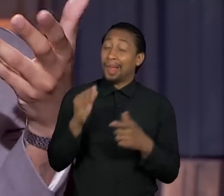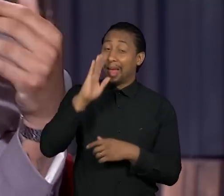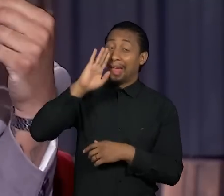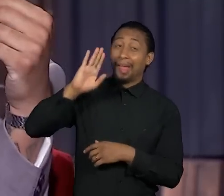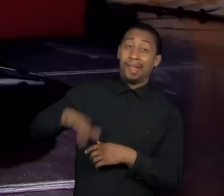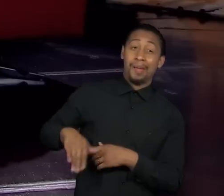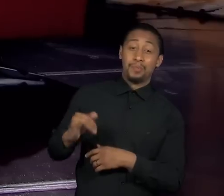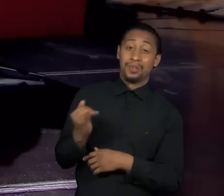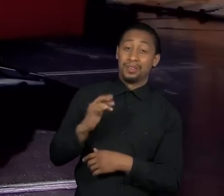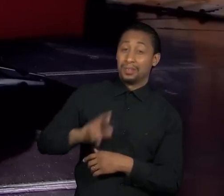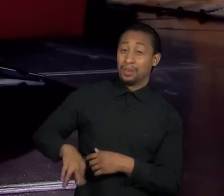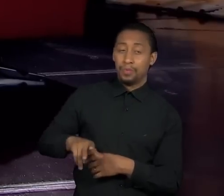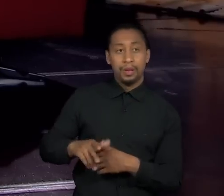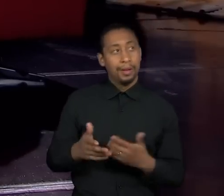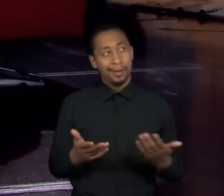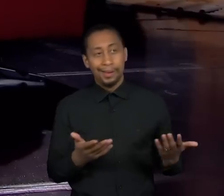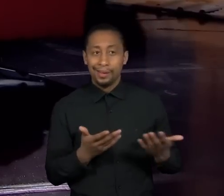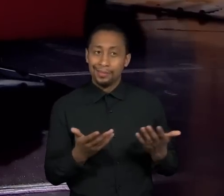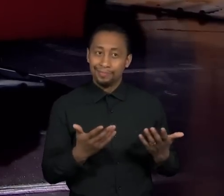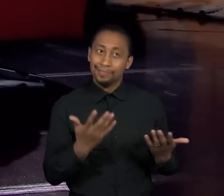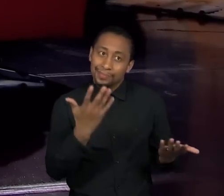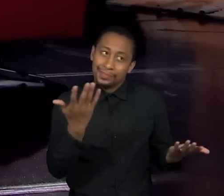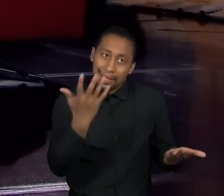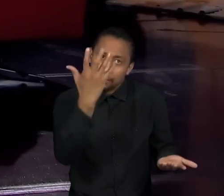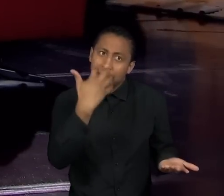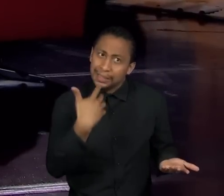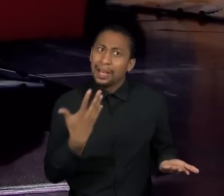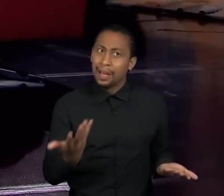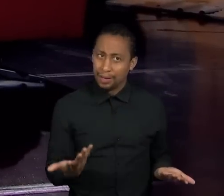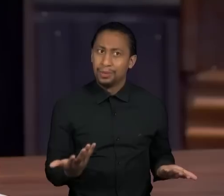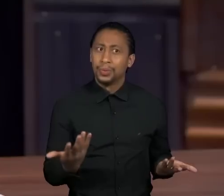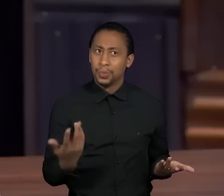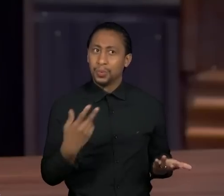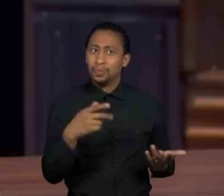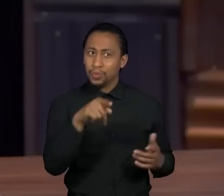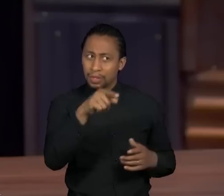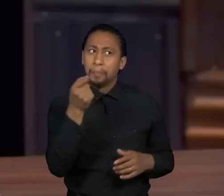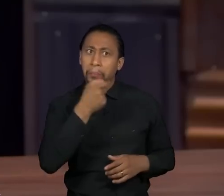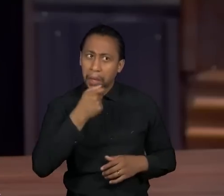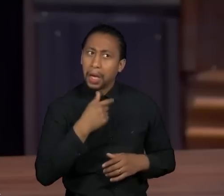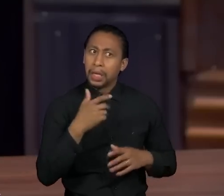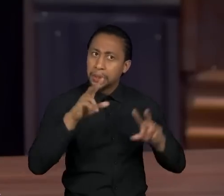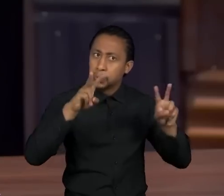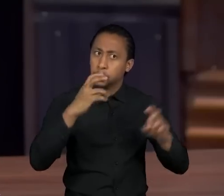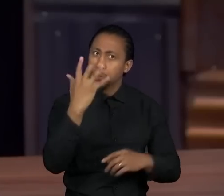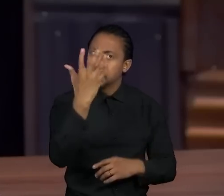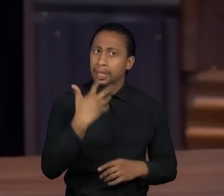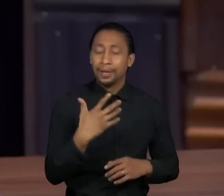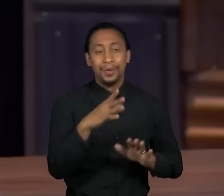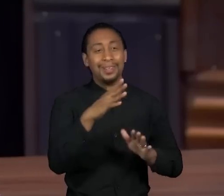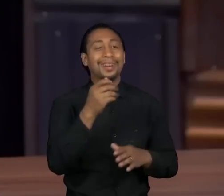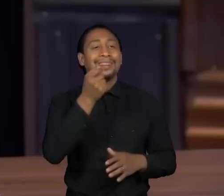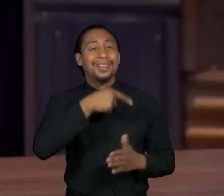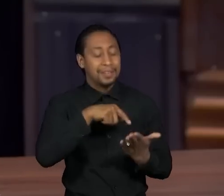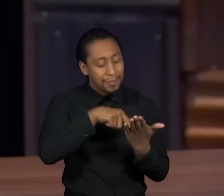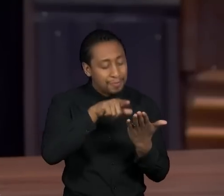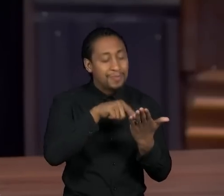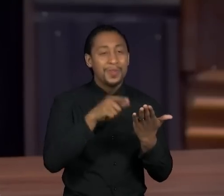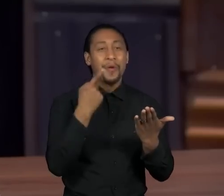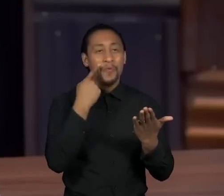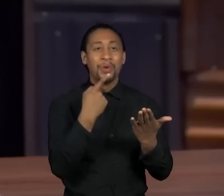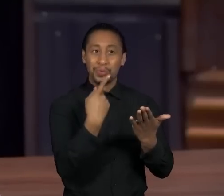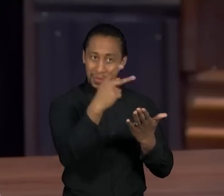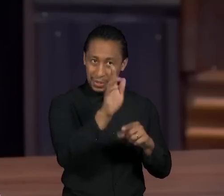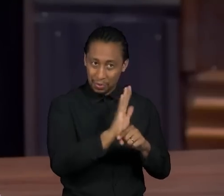Algo mas sério, né? Mas é importante. A comédia é muito séria, né, João? E é engraçado que quando eu comecei a ver os seus vídeos, eu